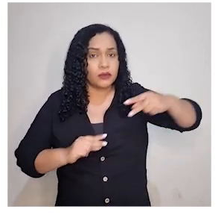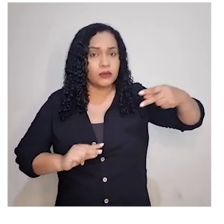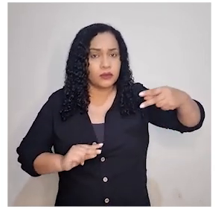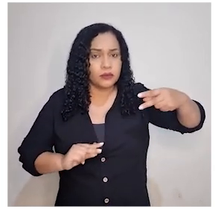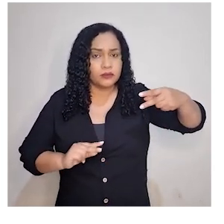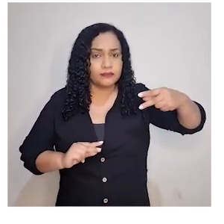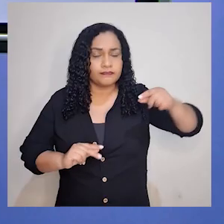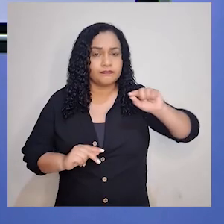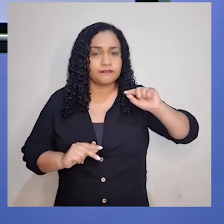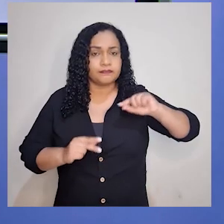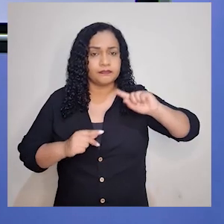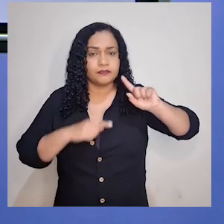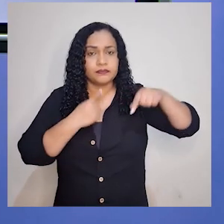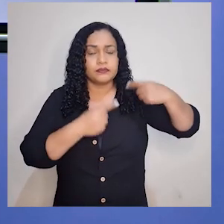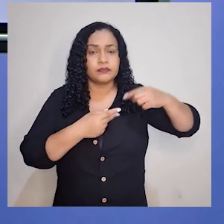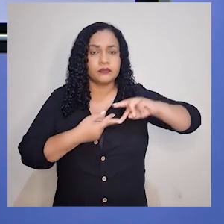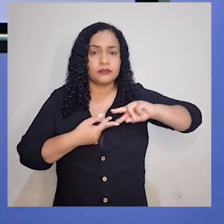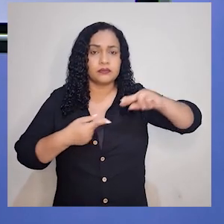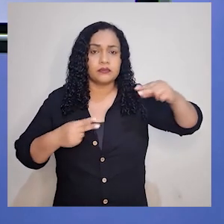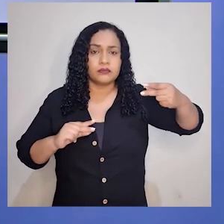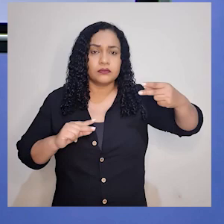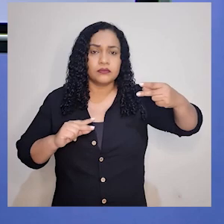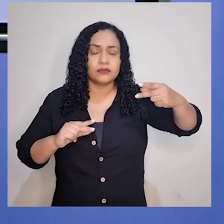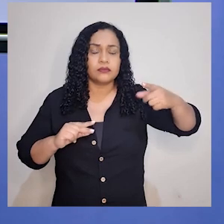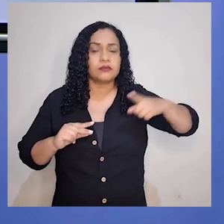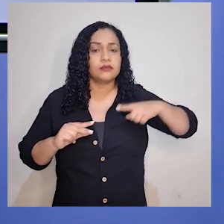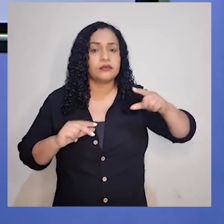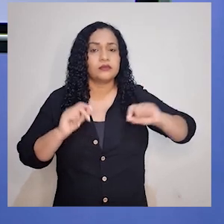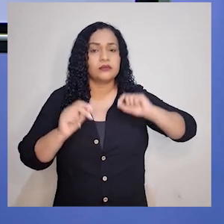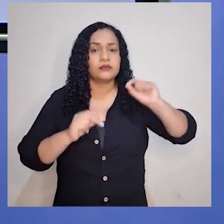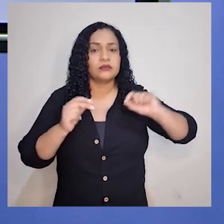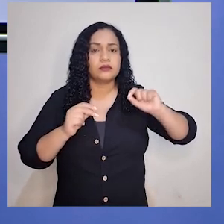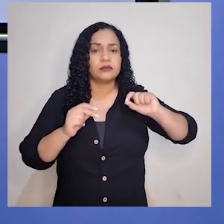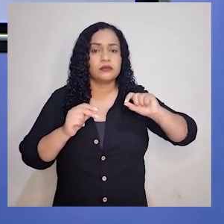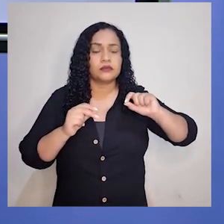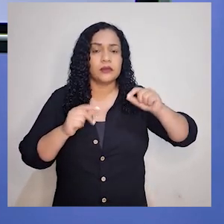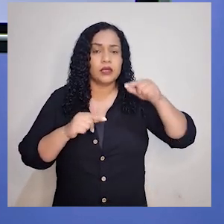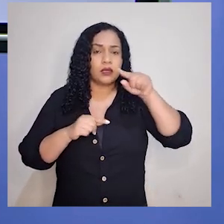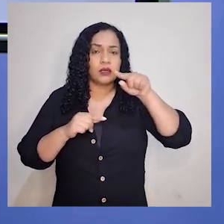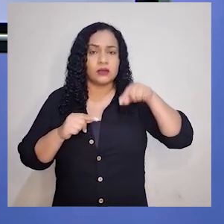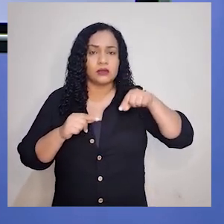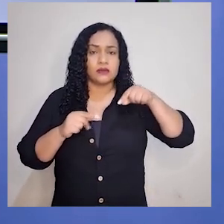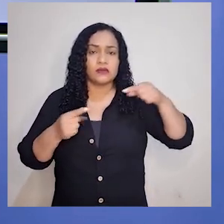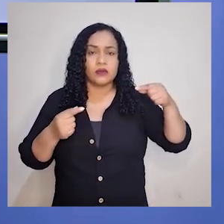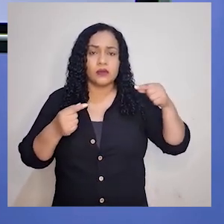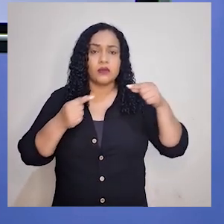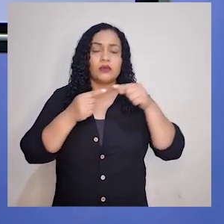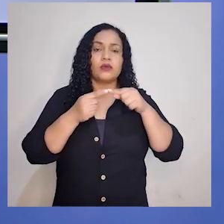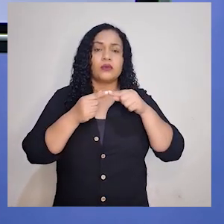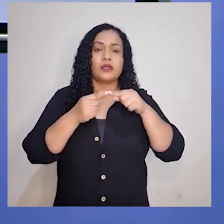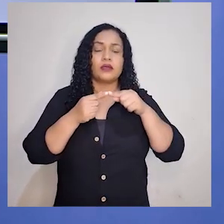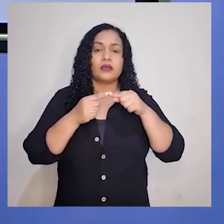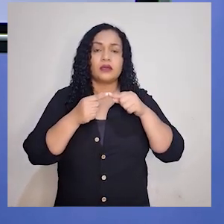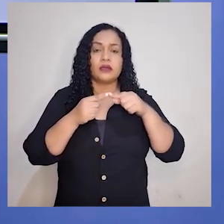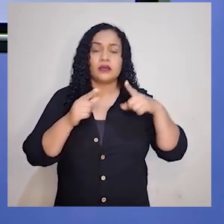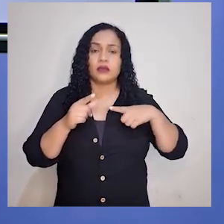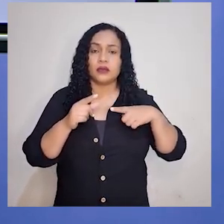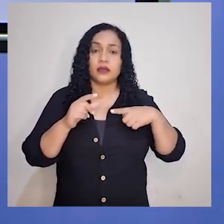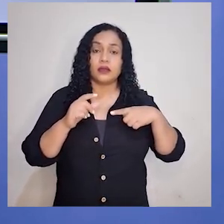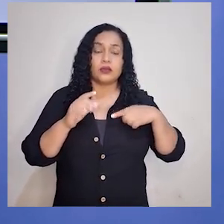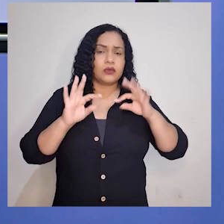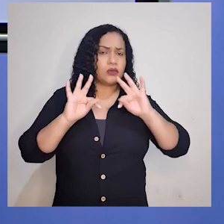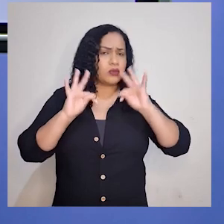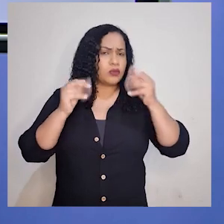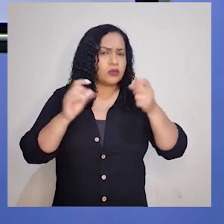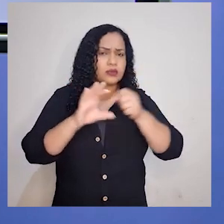do DNA. Essa fita depois vai passar pelo processo de tradução. Tradução é quando eu tenho a